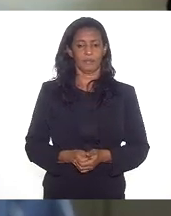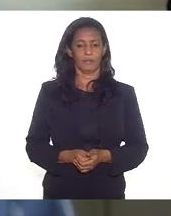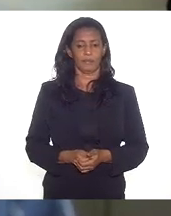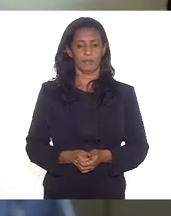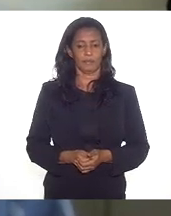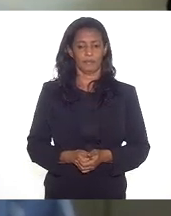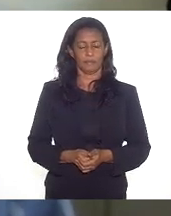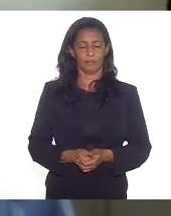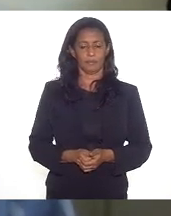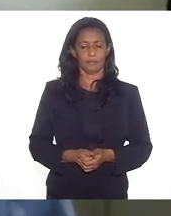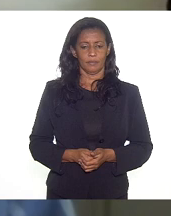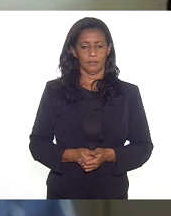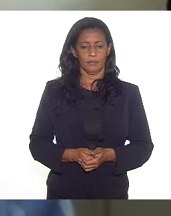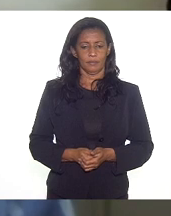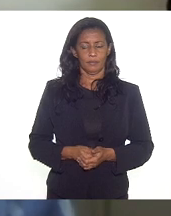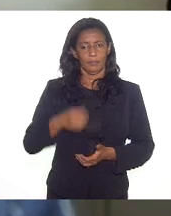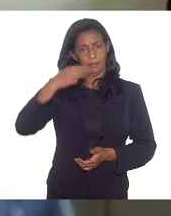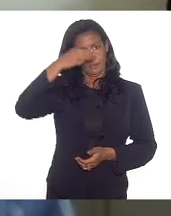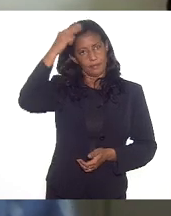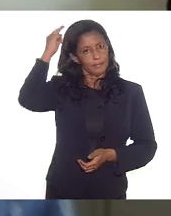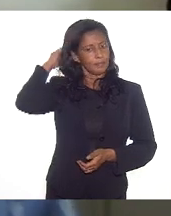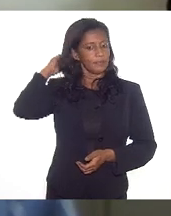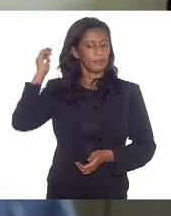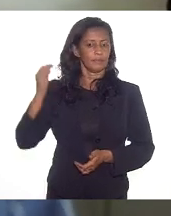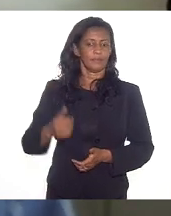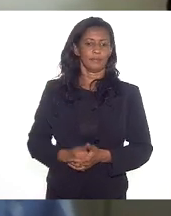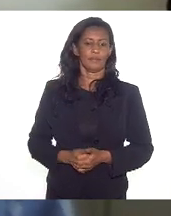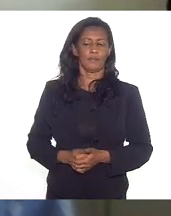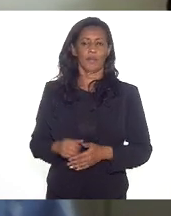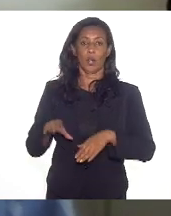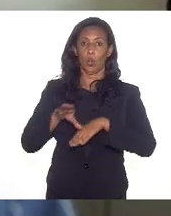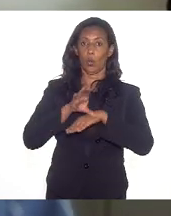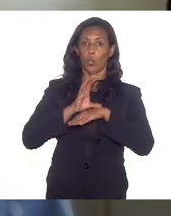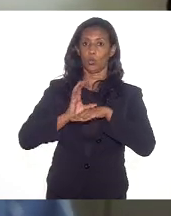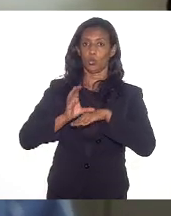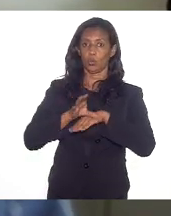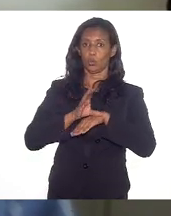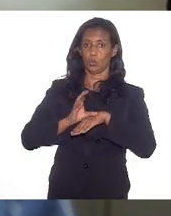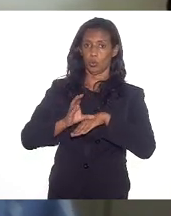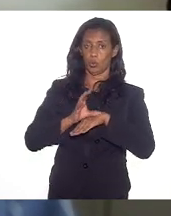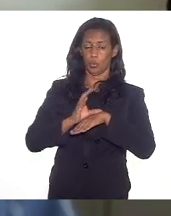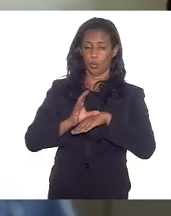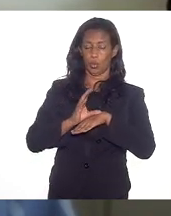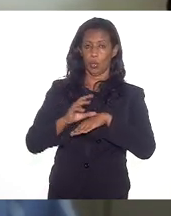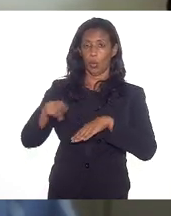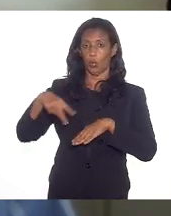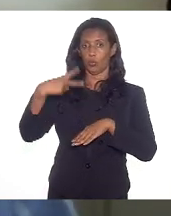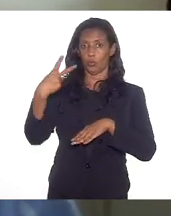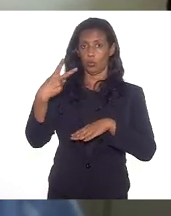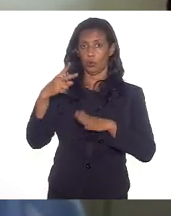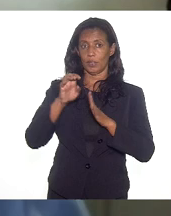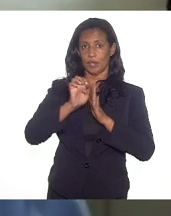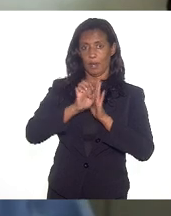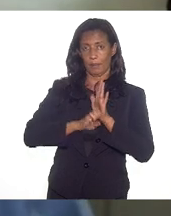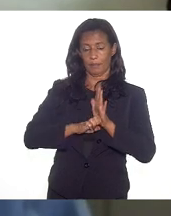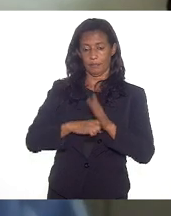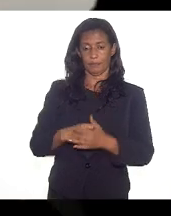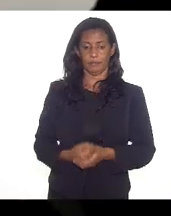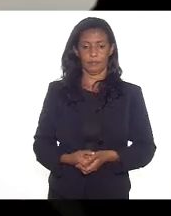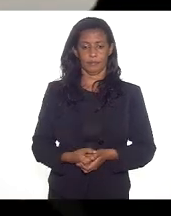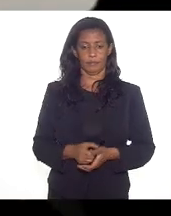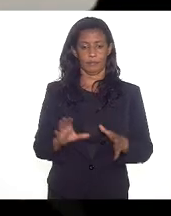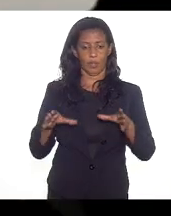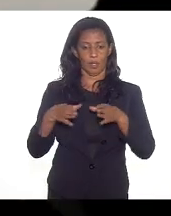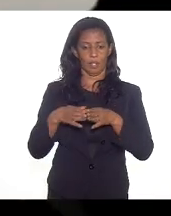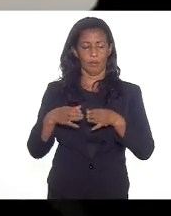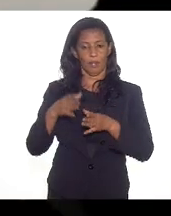deputado Márcio Pacheco é constitucionalidade com duas emendas, senhor presidente. Pela Comissão